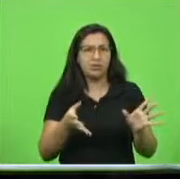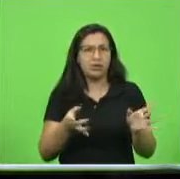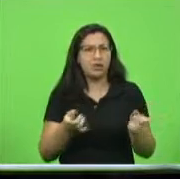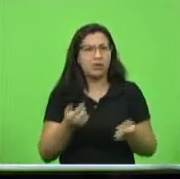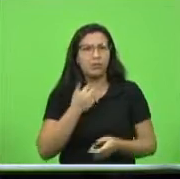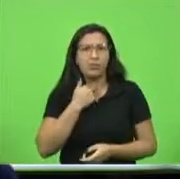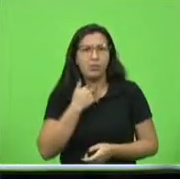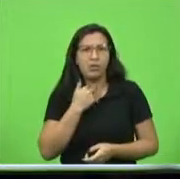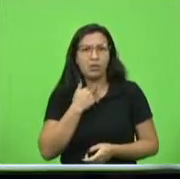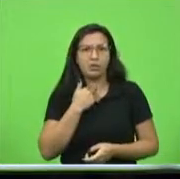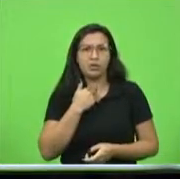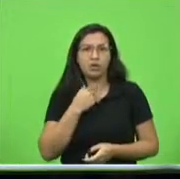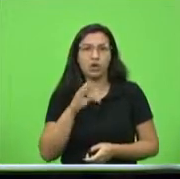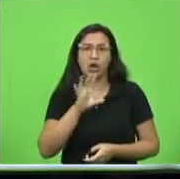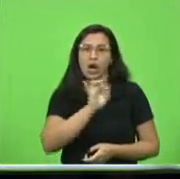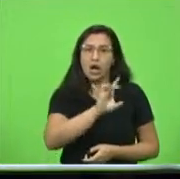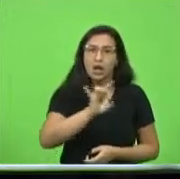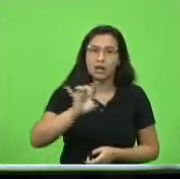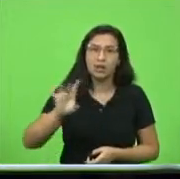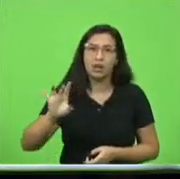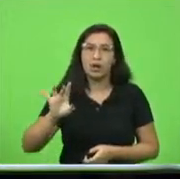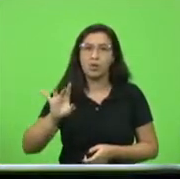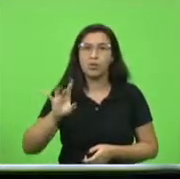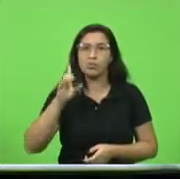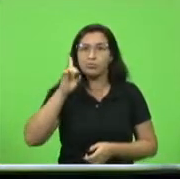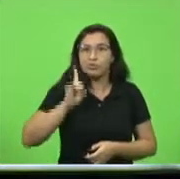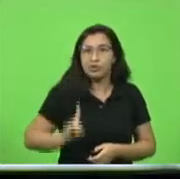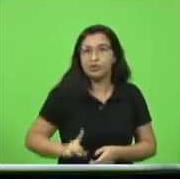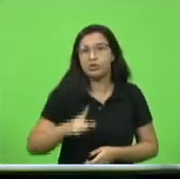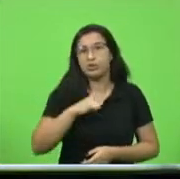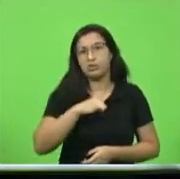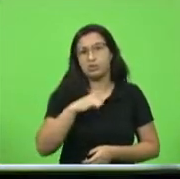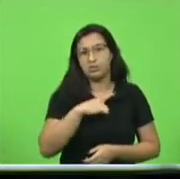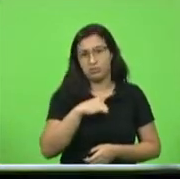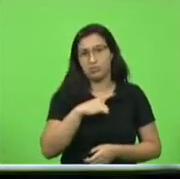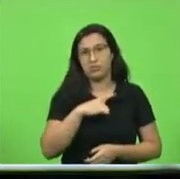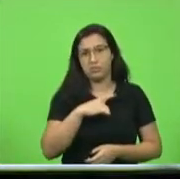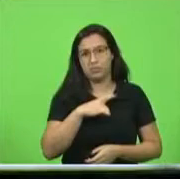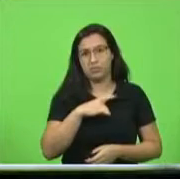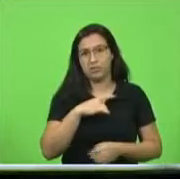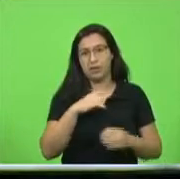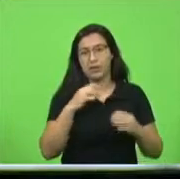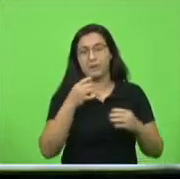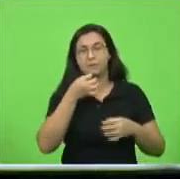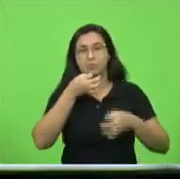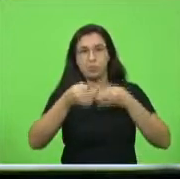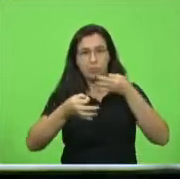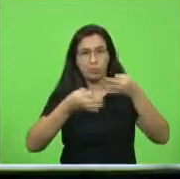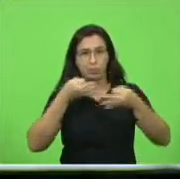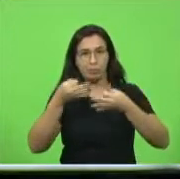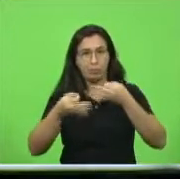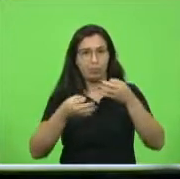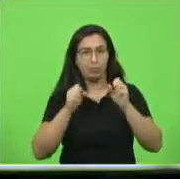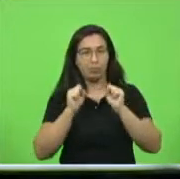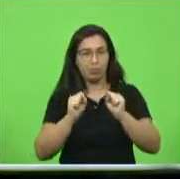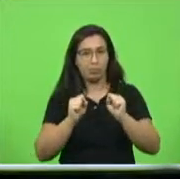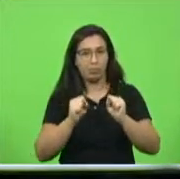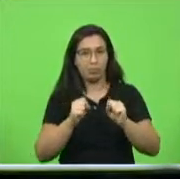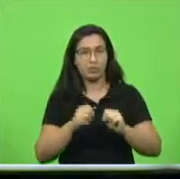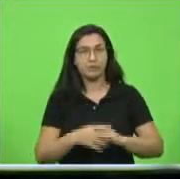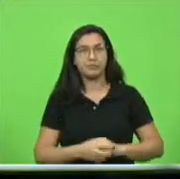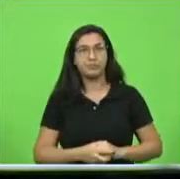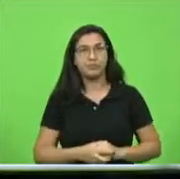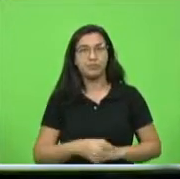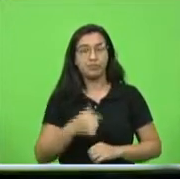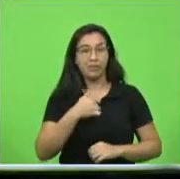nós temos é liberdade de expressão. E eu, como parlamentar, muitas vezes eu estou coberto